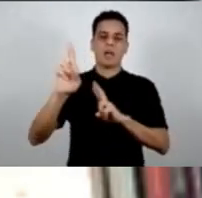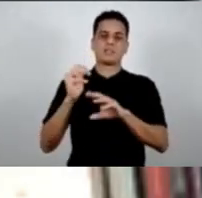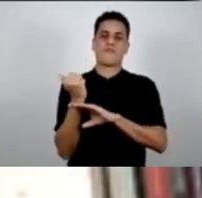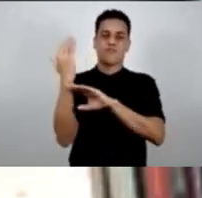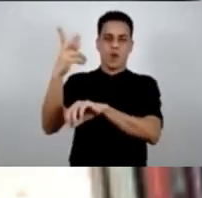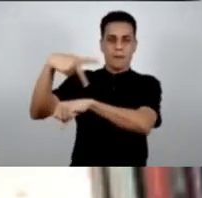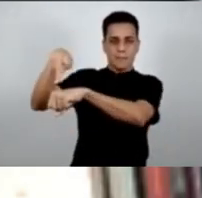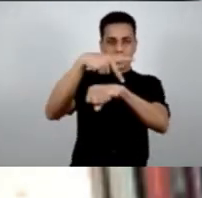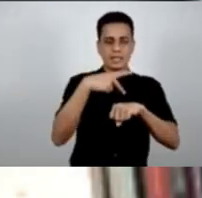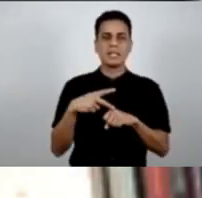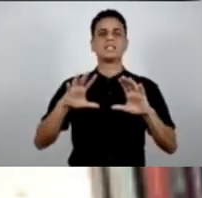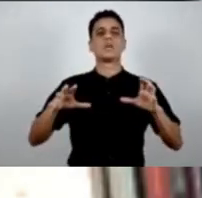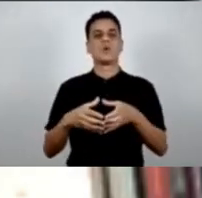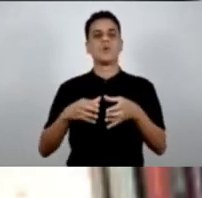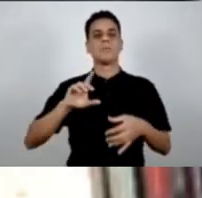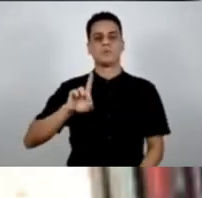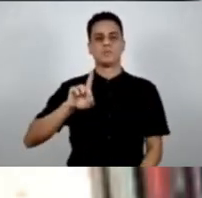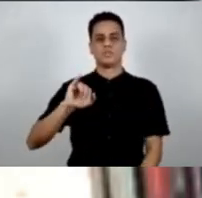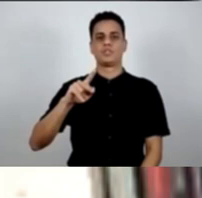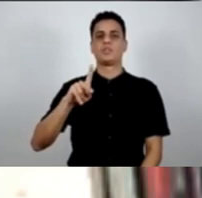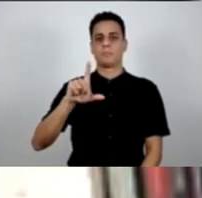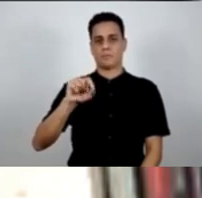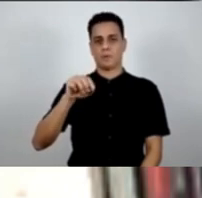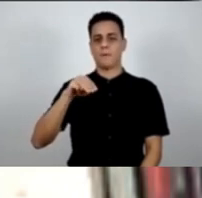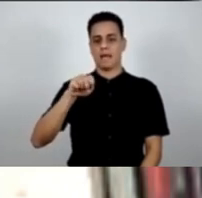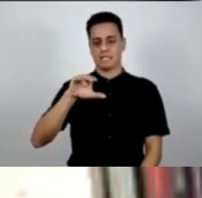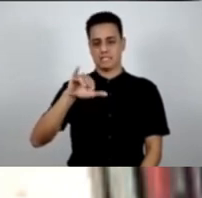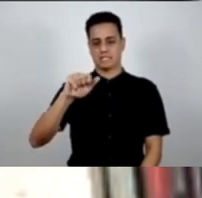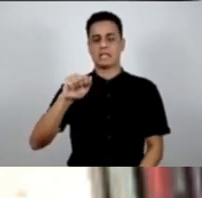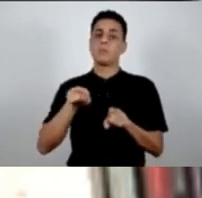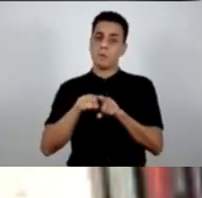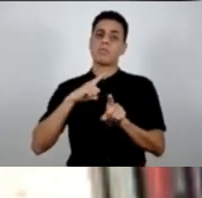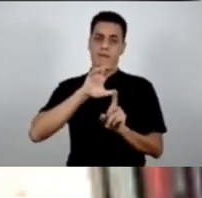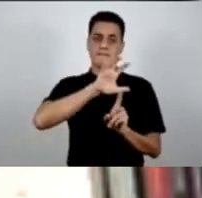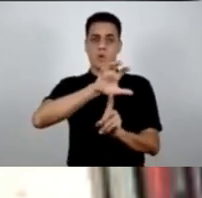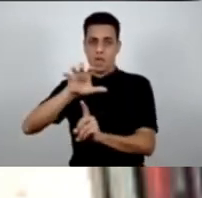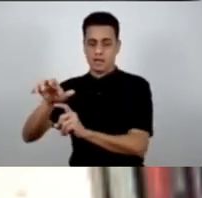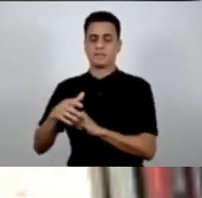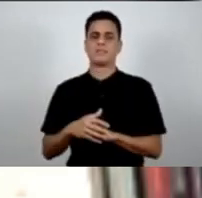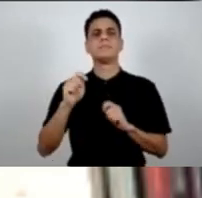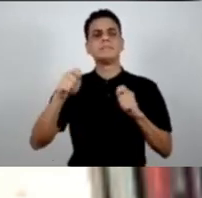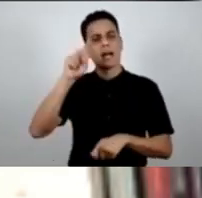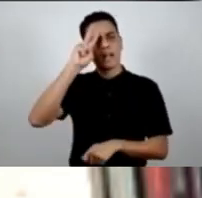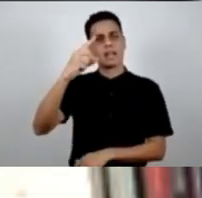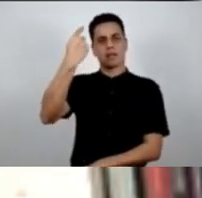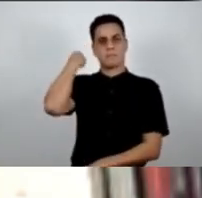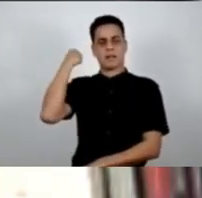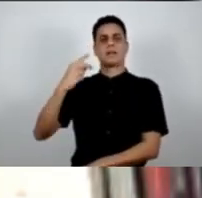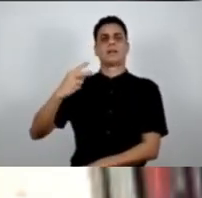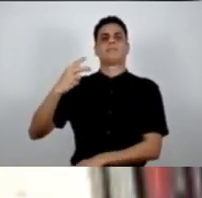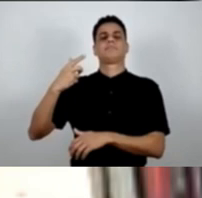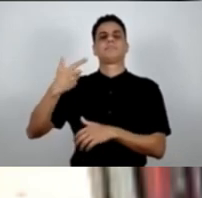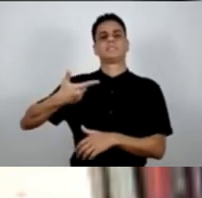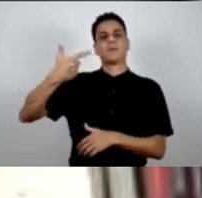sua diplomacia, tem muito a ver com isso, né? Eu acho que a gente pode remontar ao período da Segunda Guerra, da Aliança Brasil-Estados Unidos, com